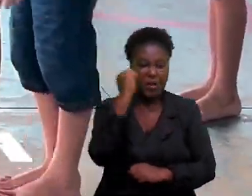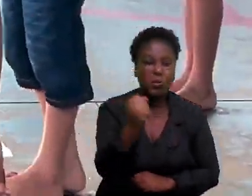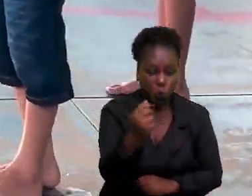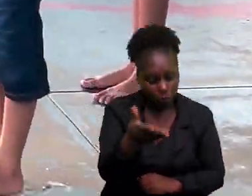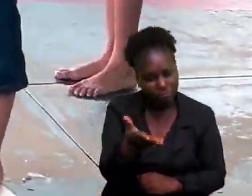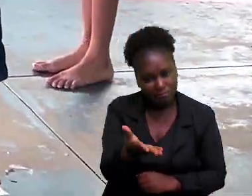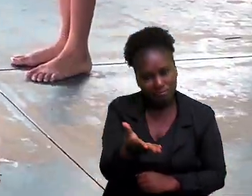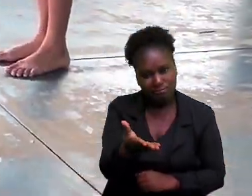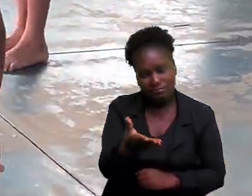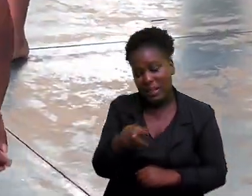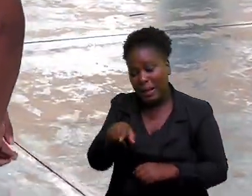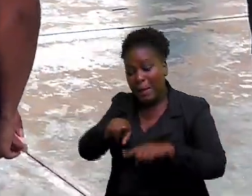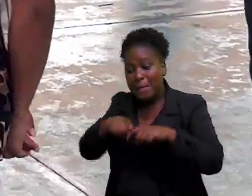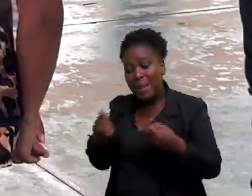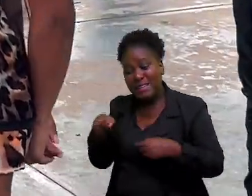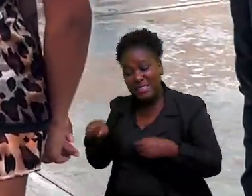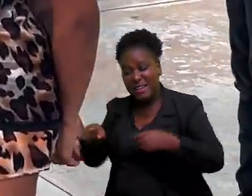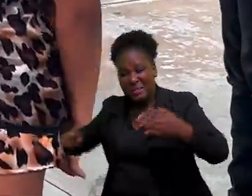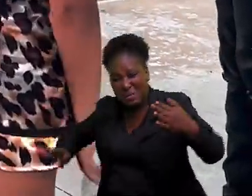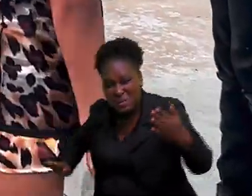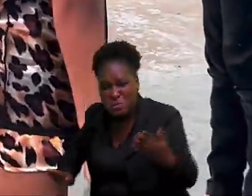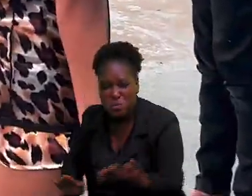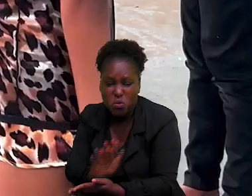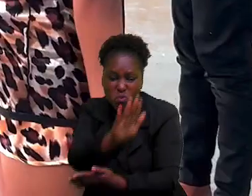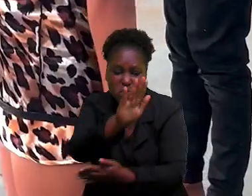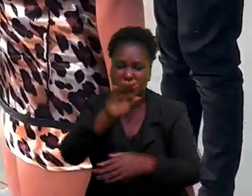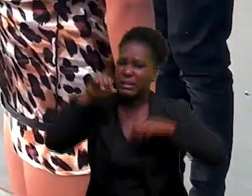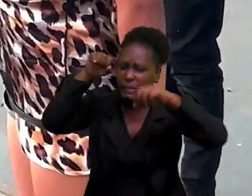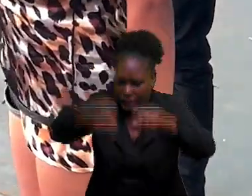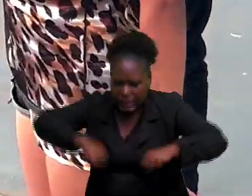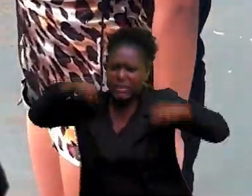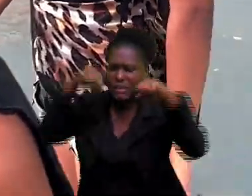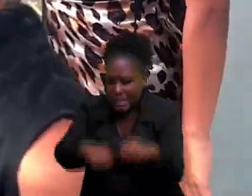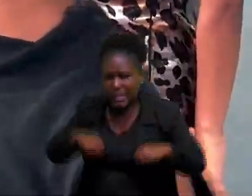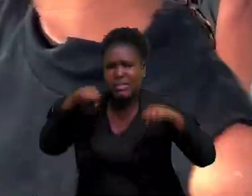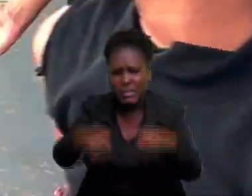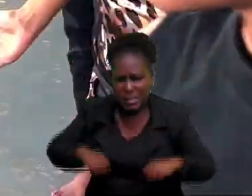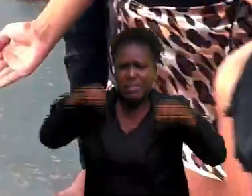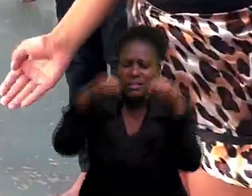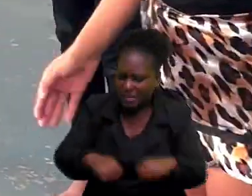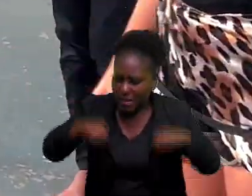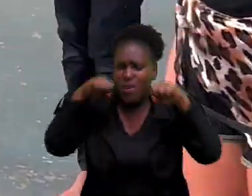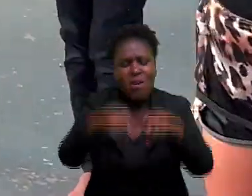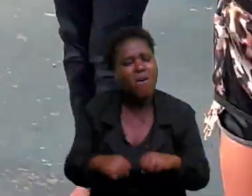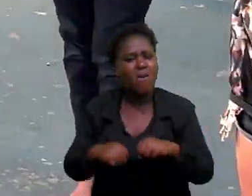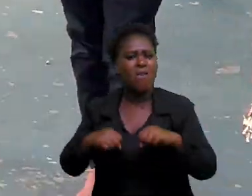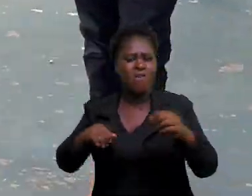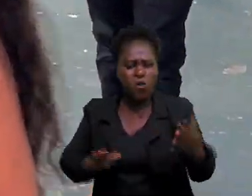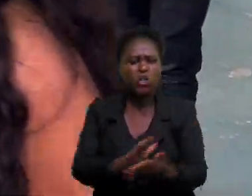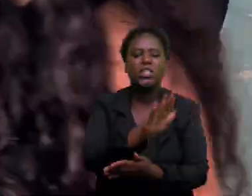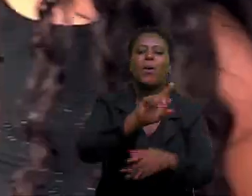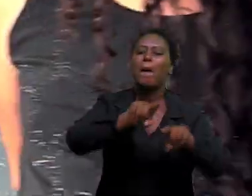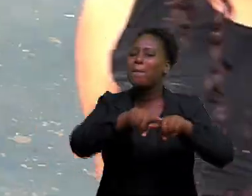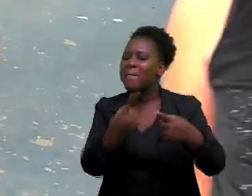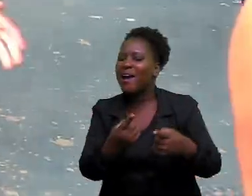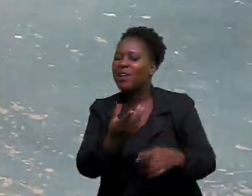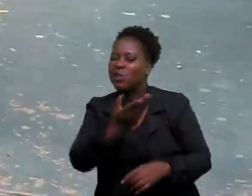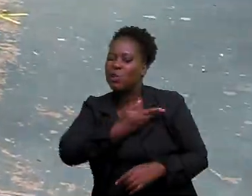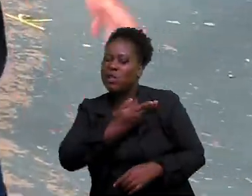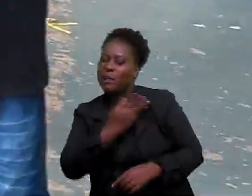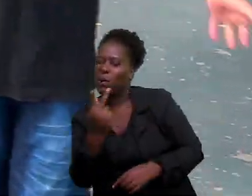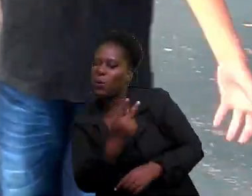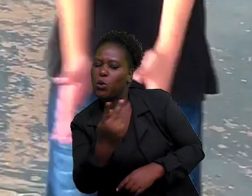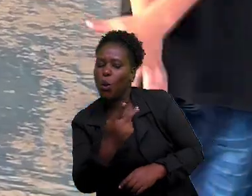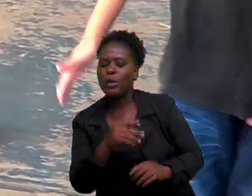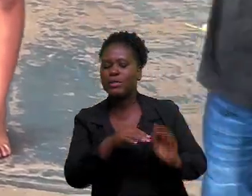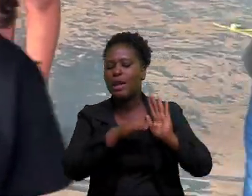com a ajuda de seus amigos, Timão e Pumba. Ele reaparece como um adulto para recuperar a